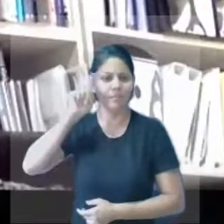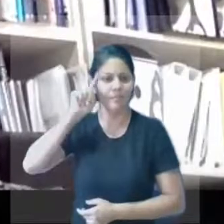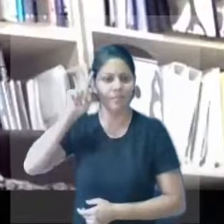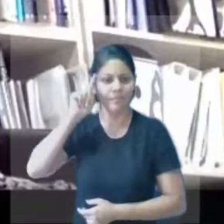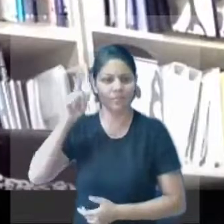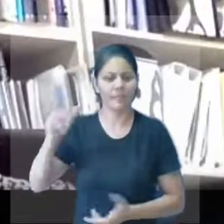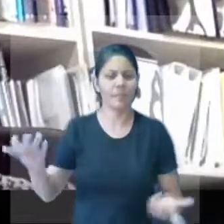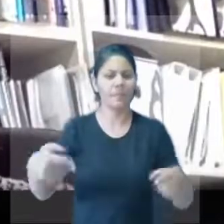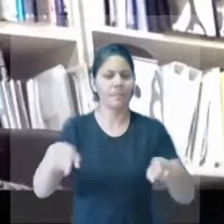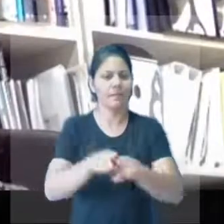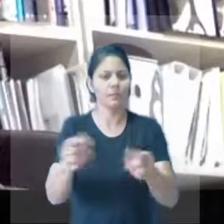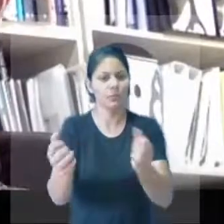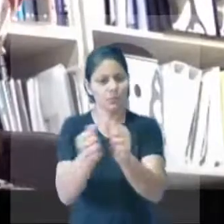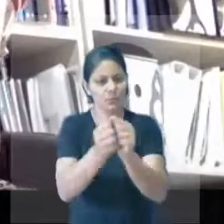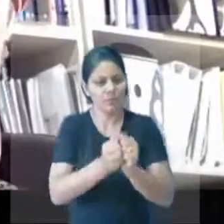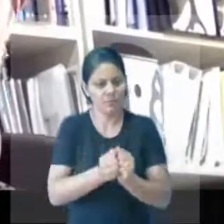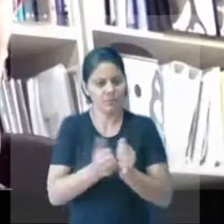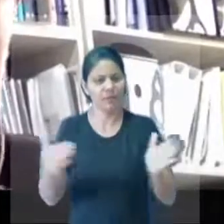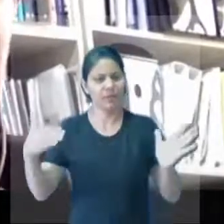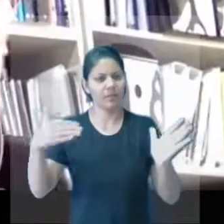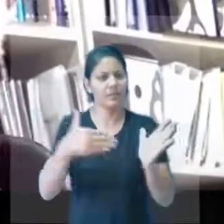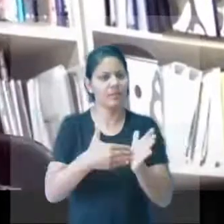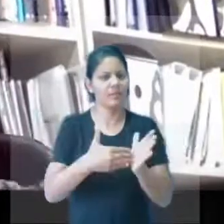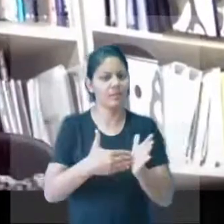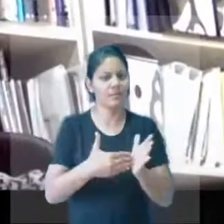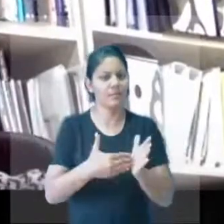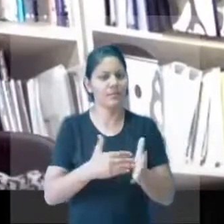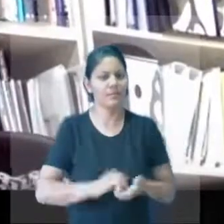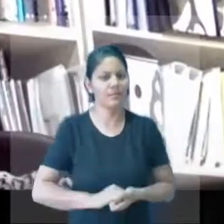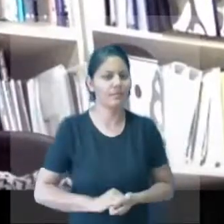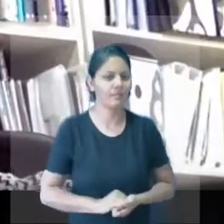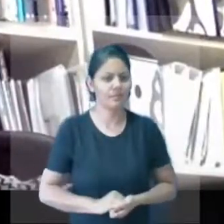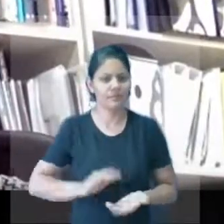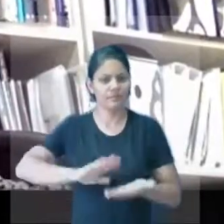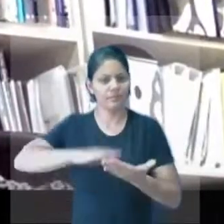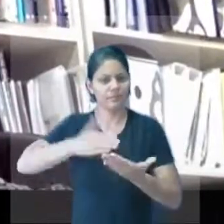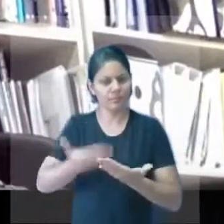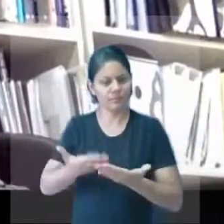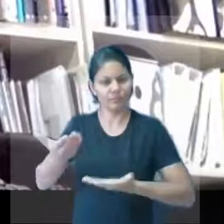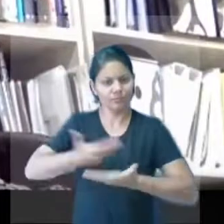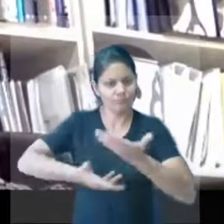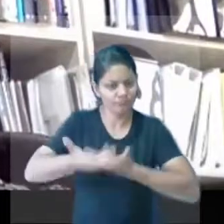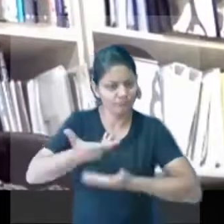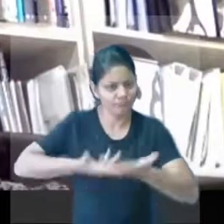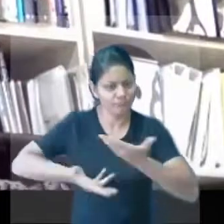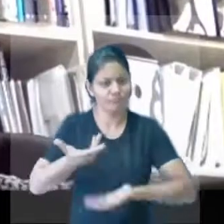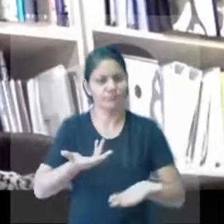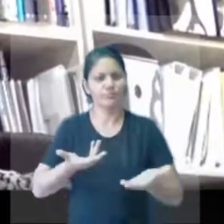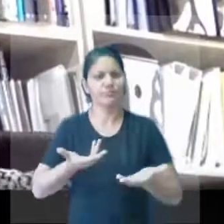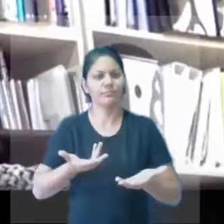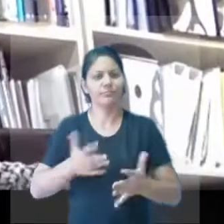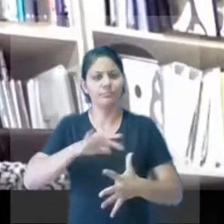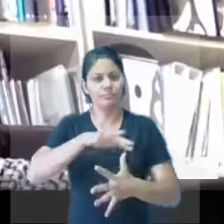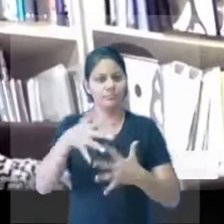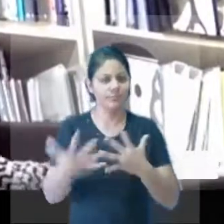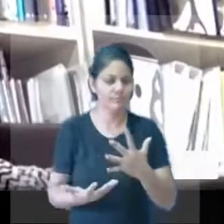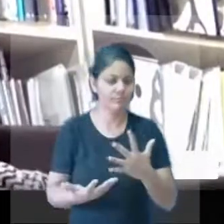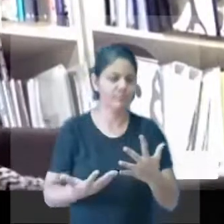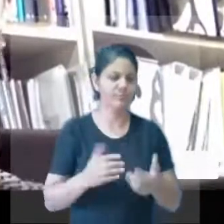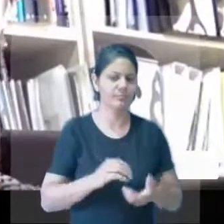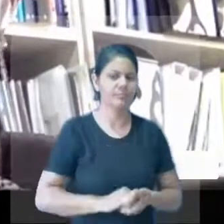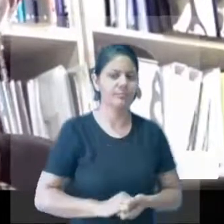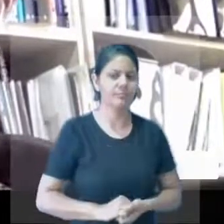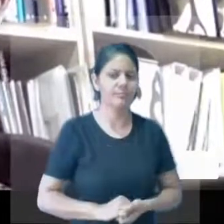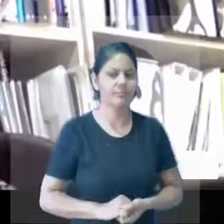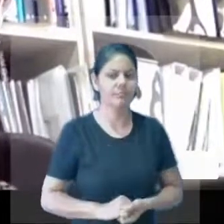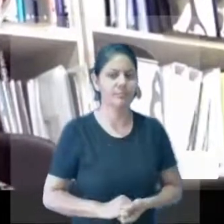que estão aqui conosco e vão fazer essa intermediação, essa mediação, né, com